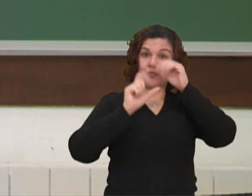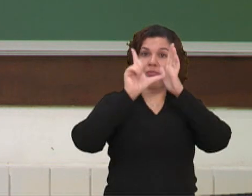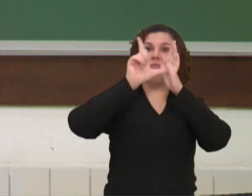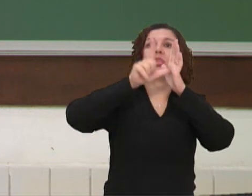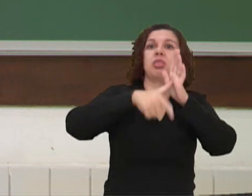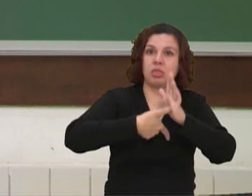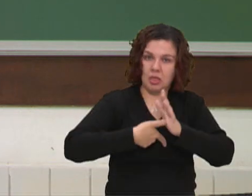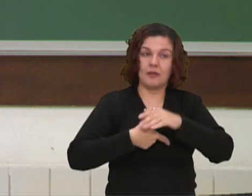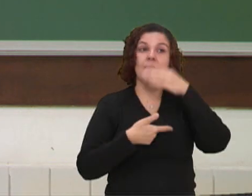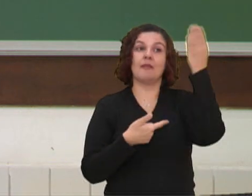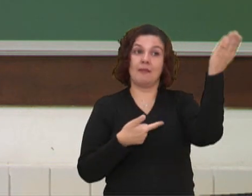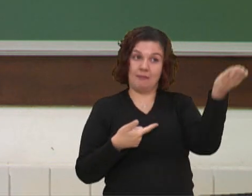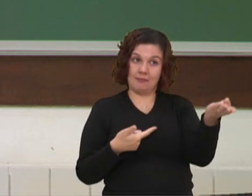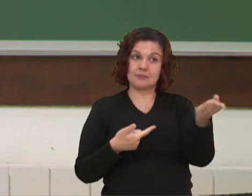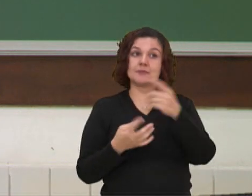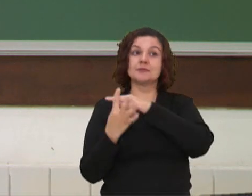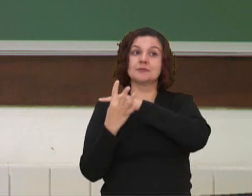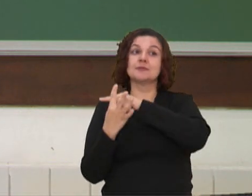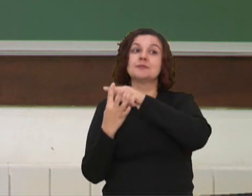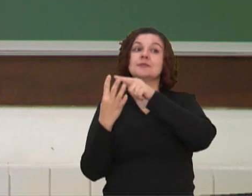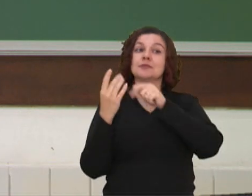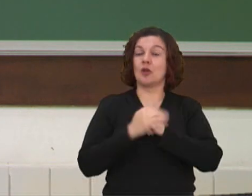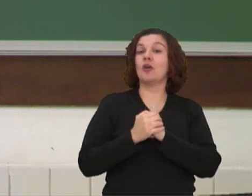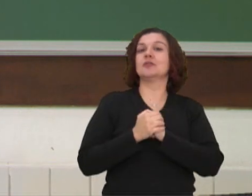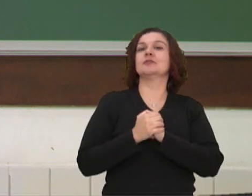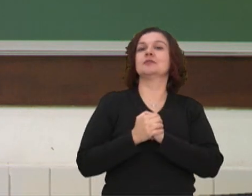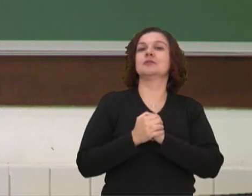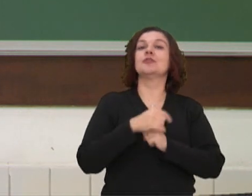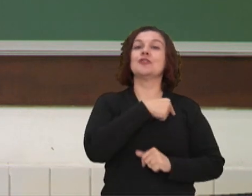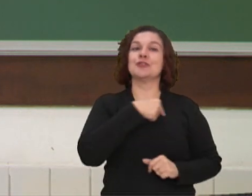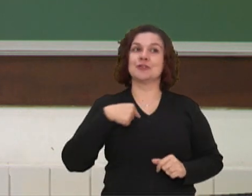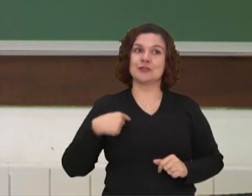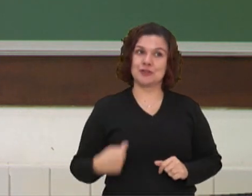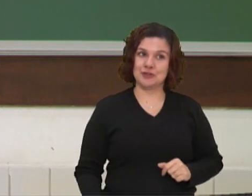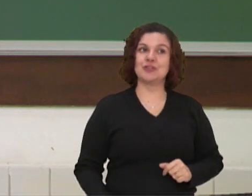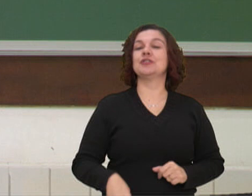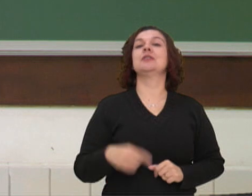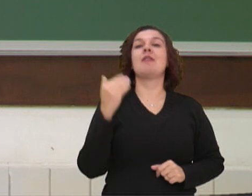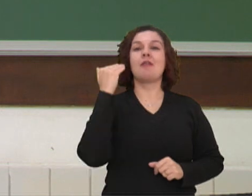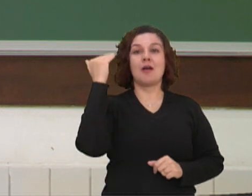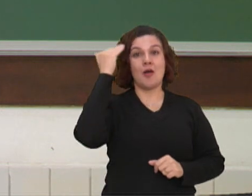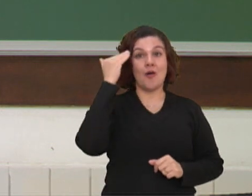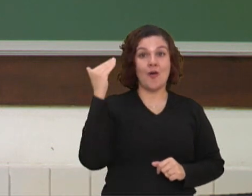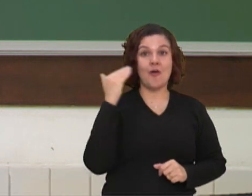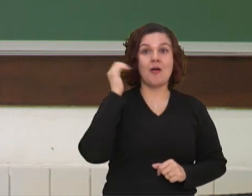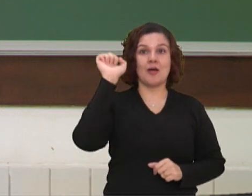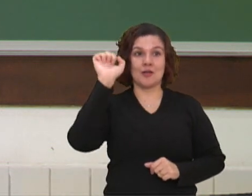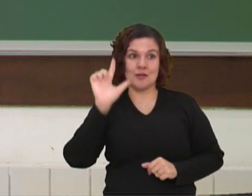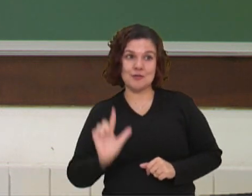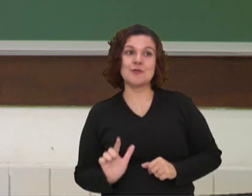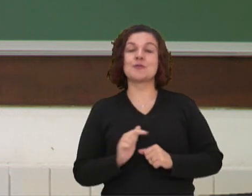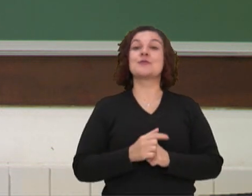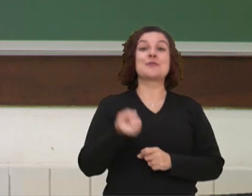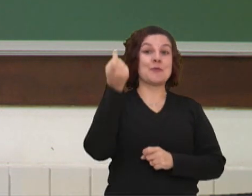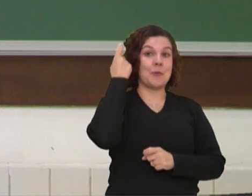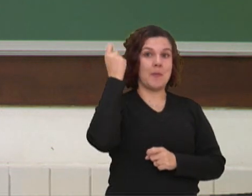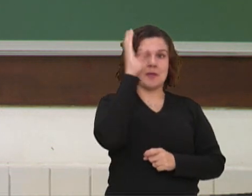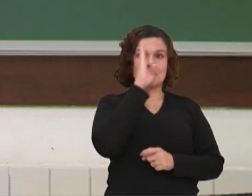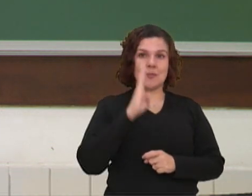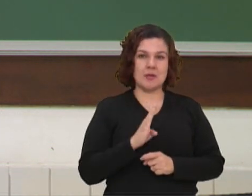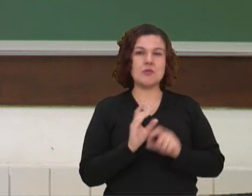são esses. Entre alguns, né, nós temos esses aqui. E eles justamente que ofereceram